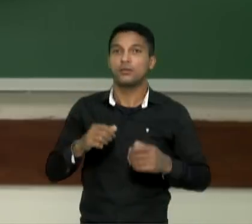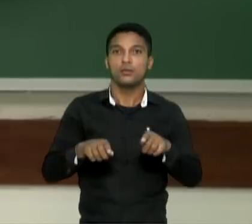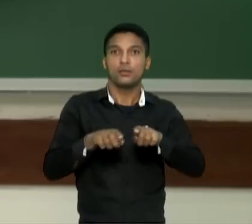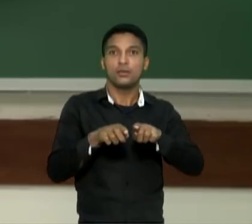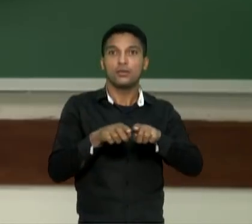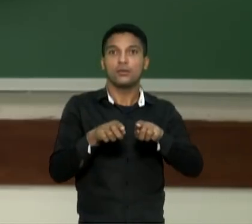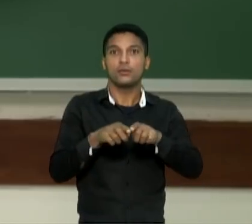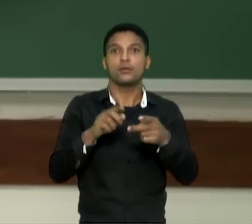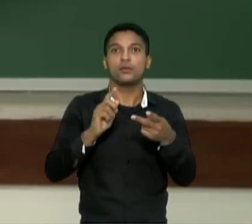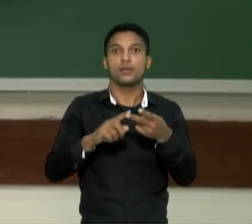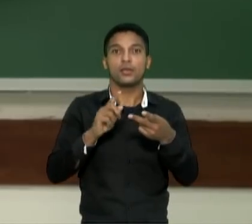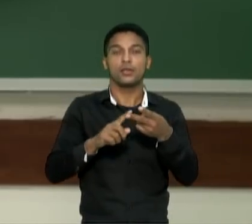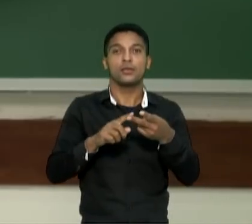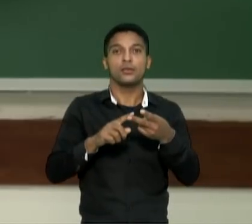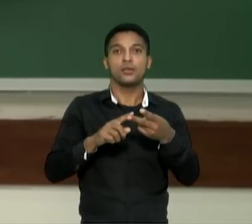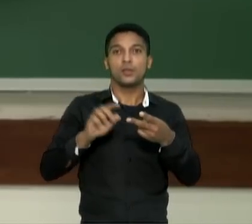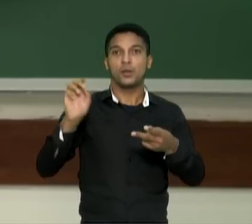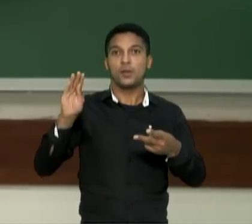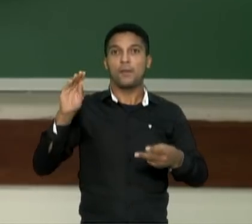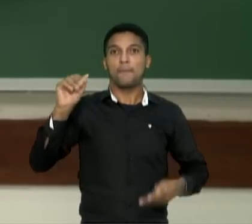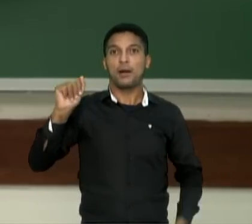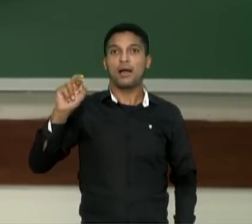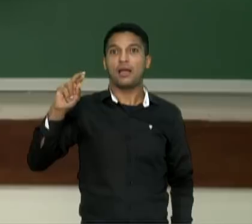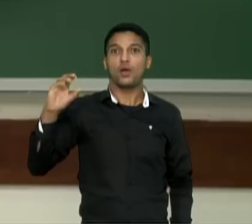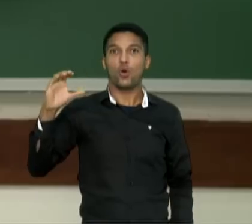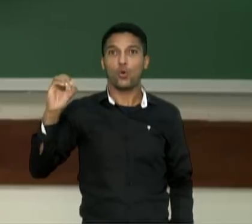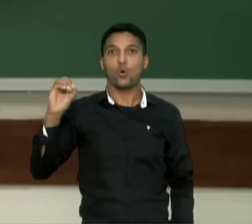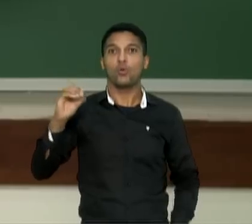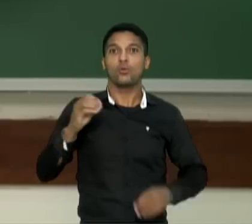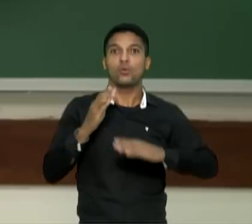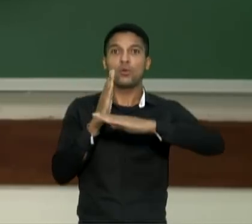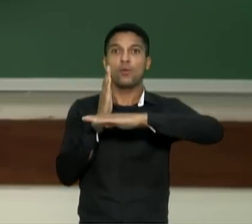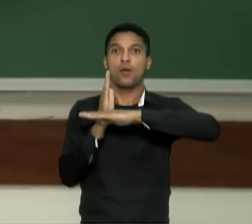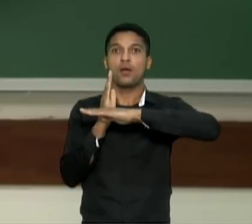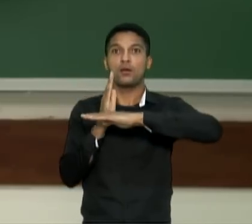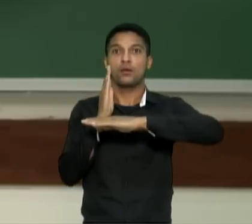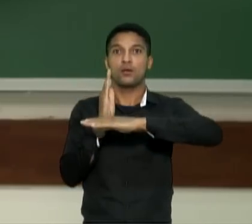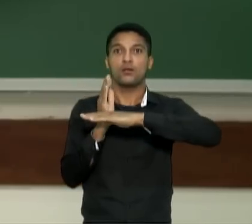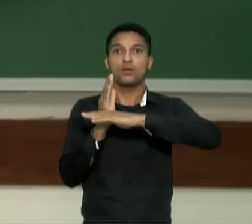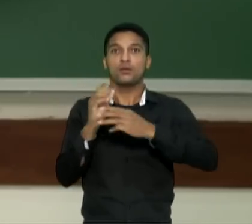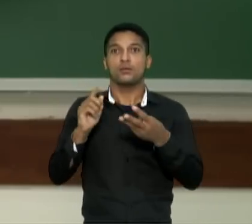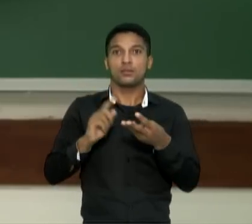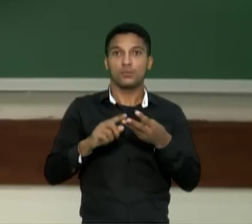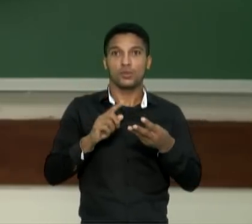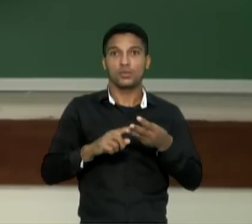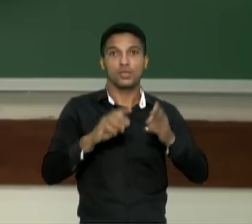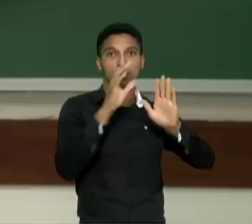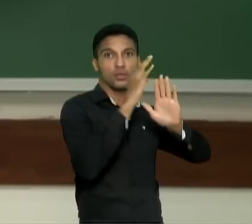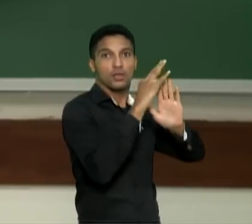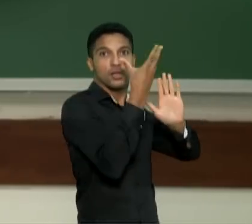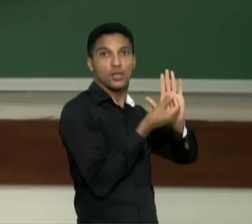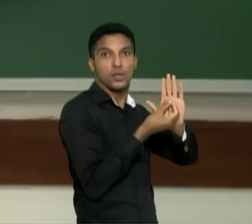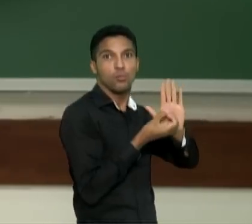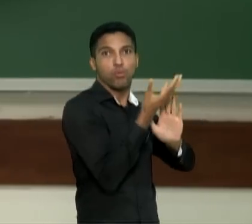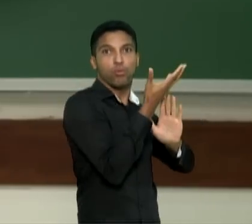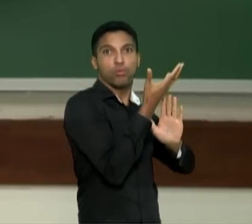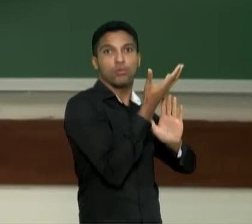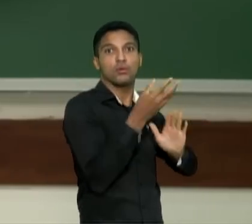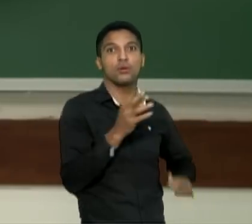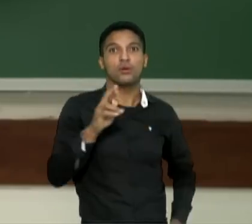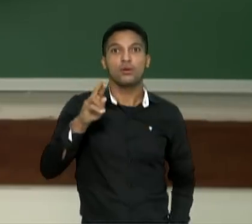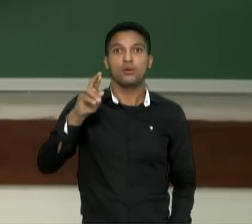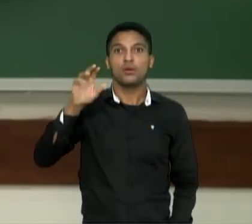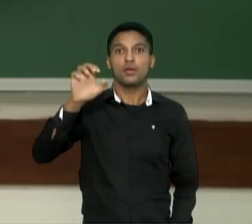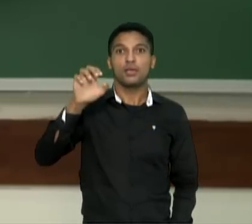escultura e vamos falar de dois movimentos, que é o Barroco e o Renascimento. Só que eles não